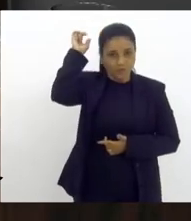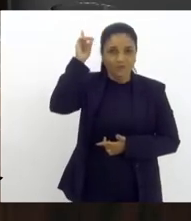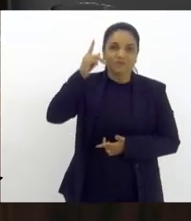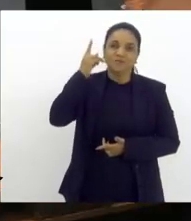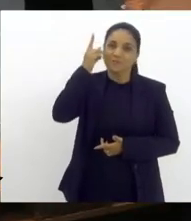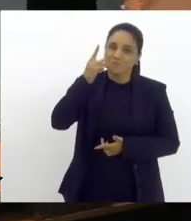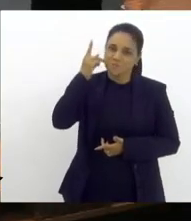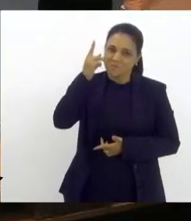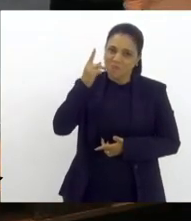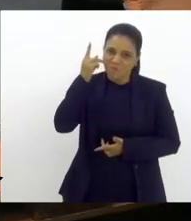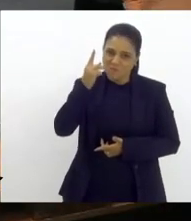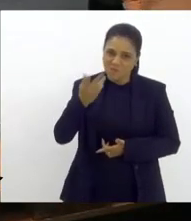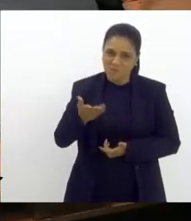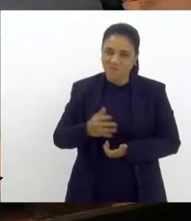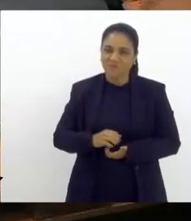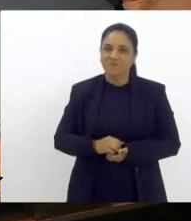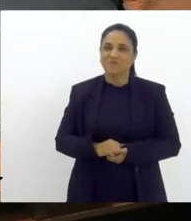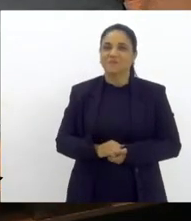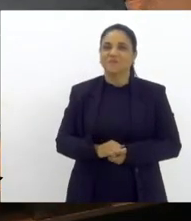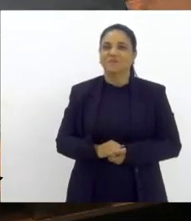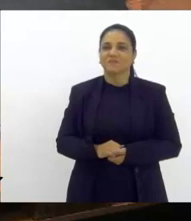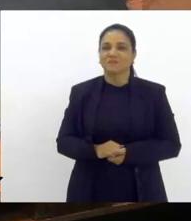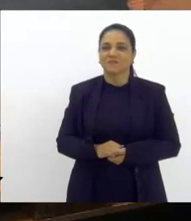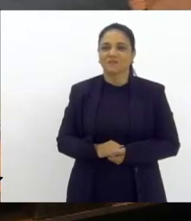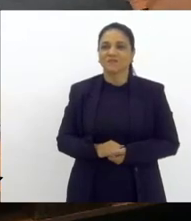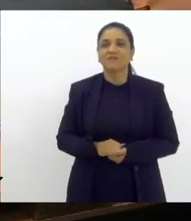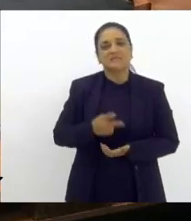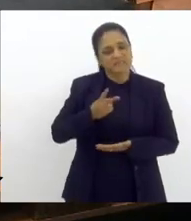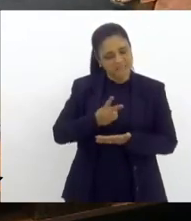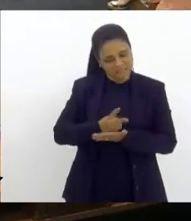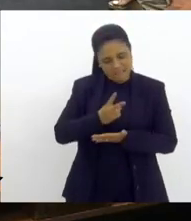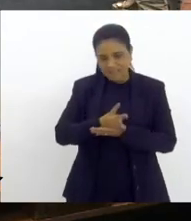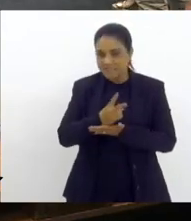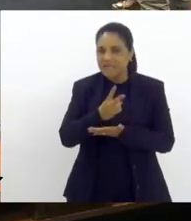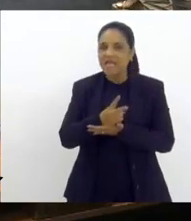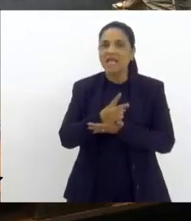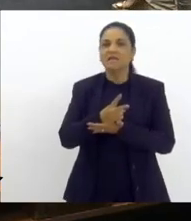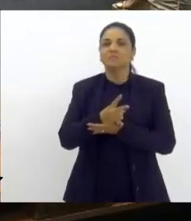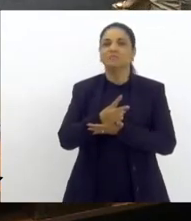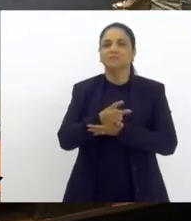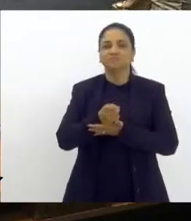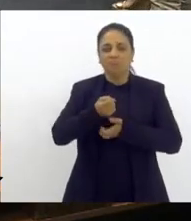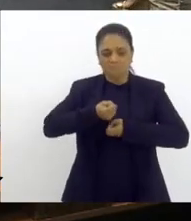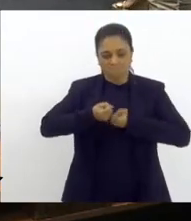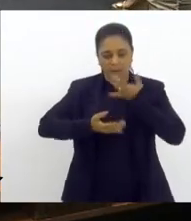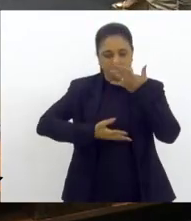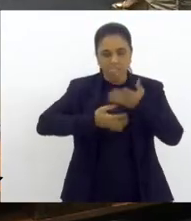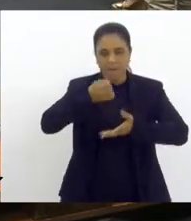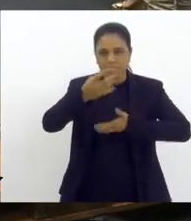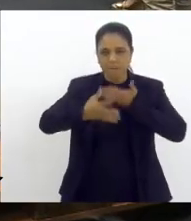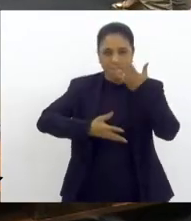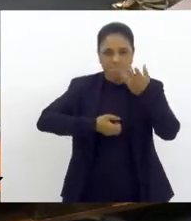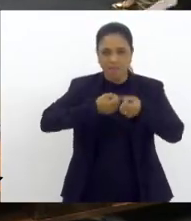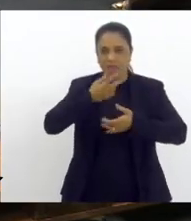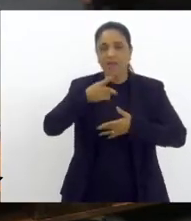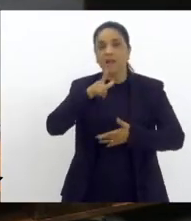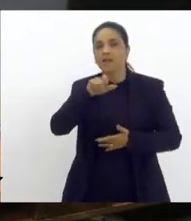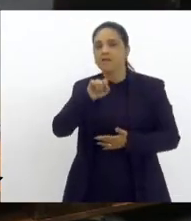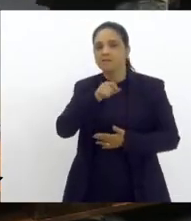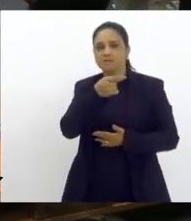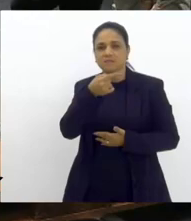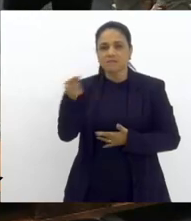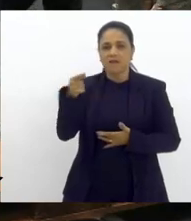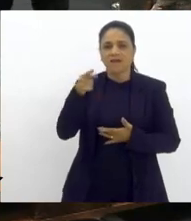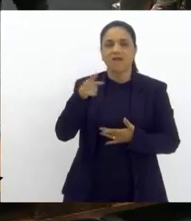Rocha e ao decano que sempre nos traz uma grande lição nas suas falas